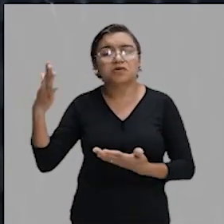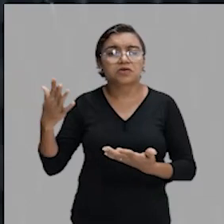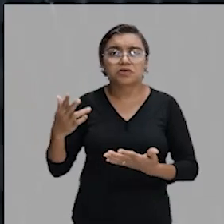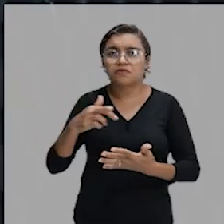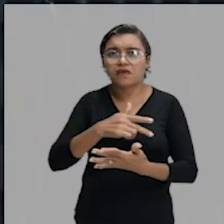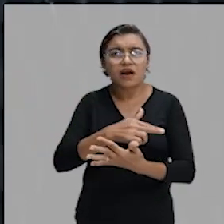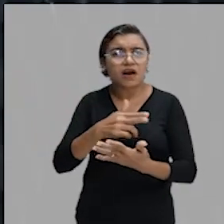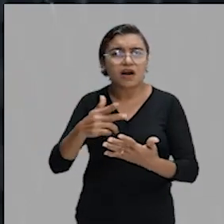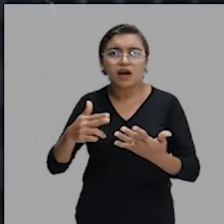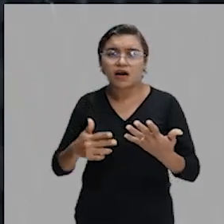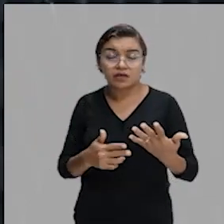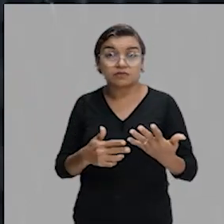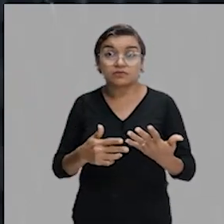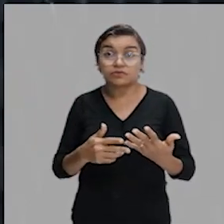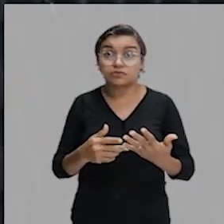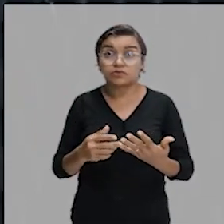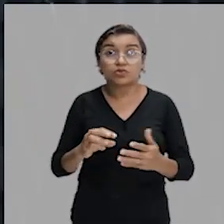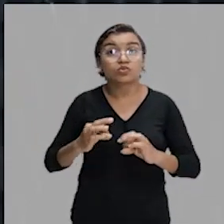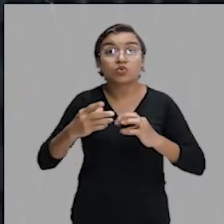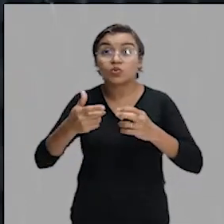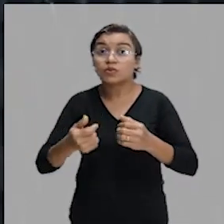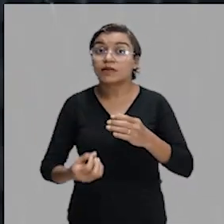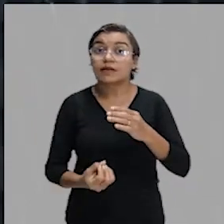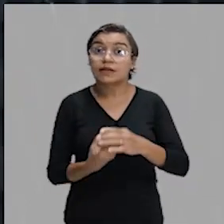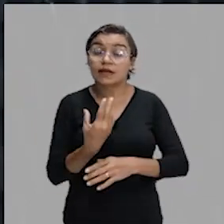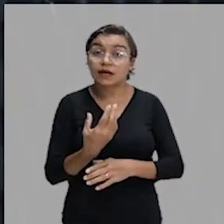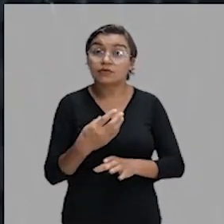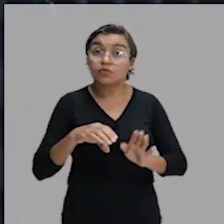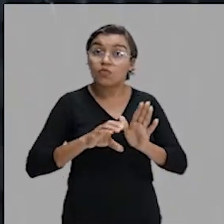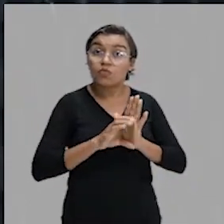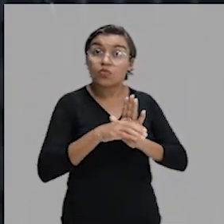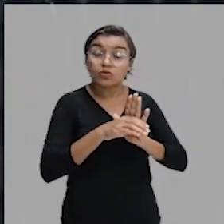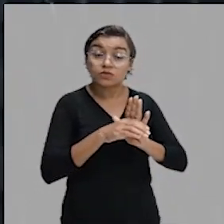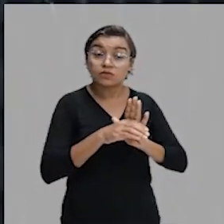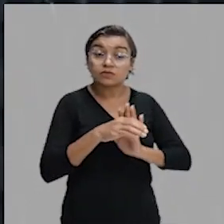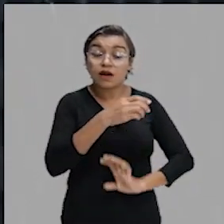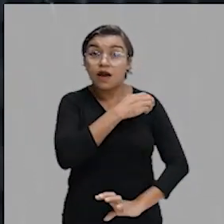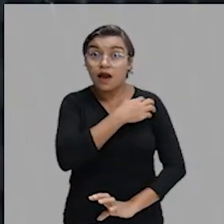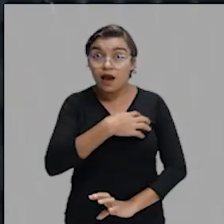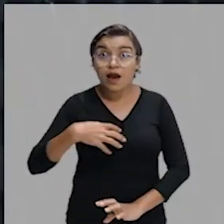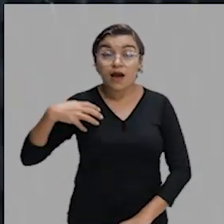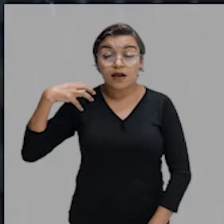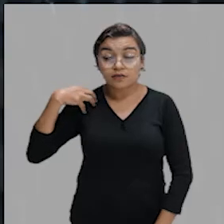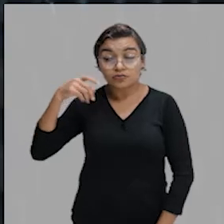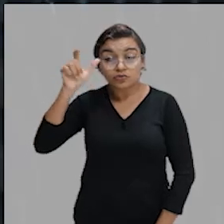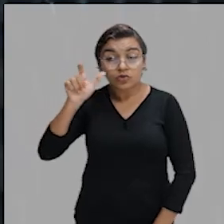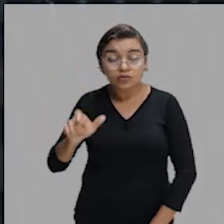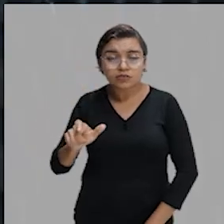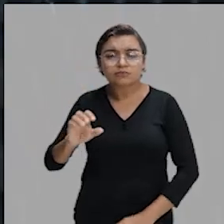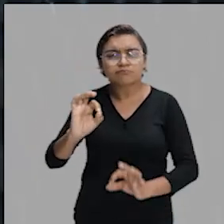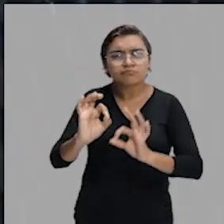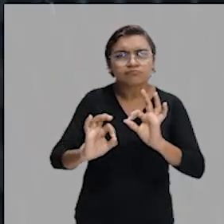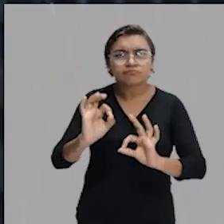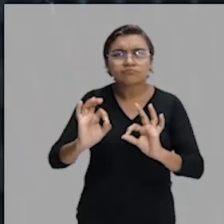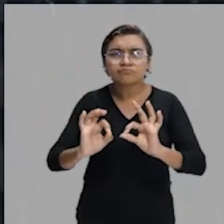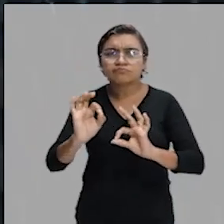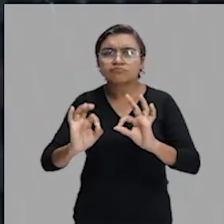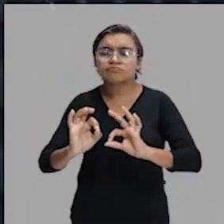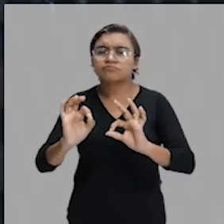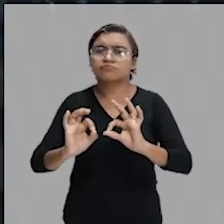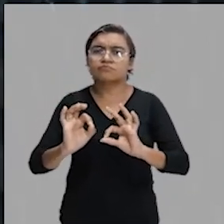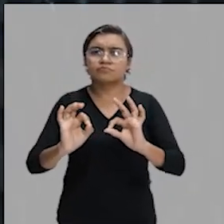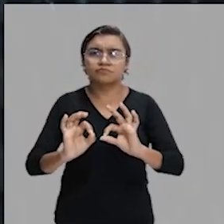que é produzido enquanto conceito, Aristóteles vai abordar e vai tentar sistematizar, organizar,